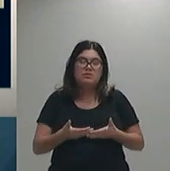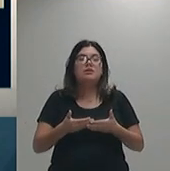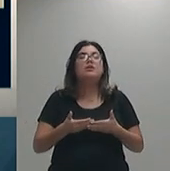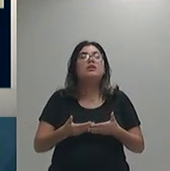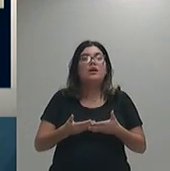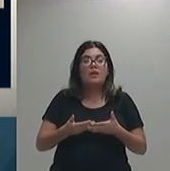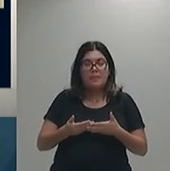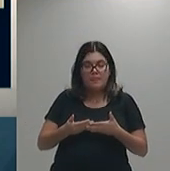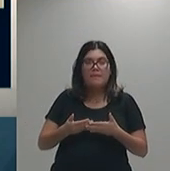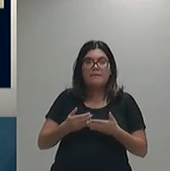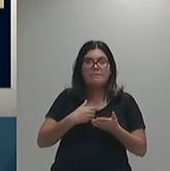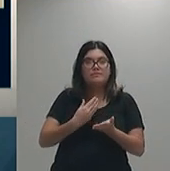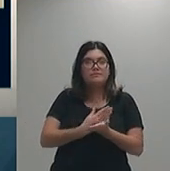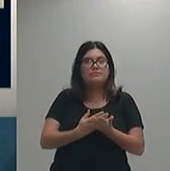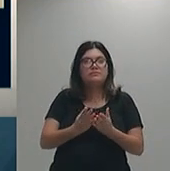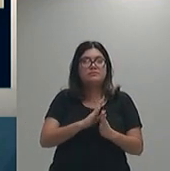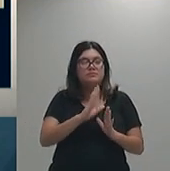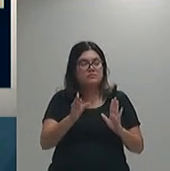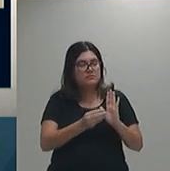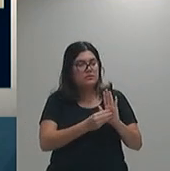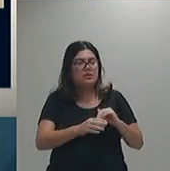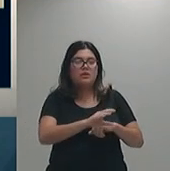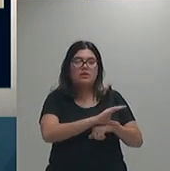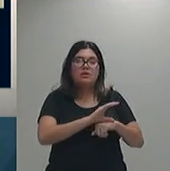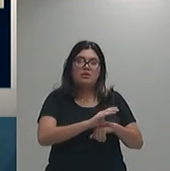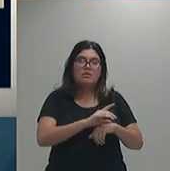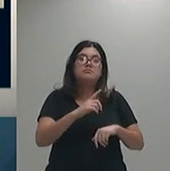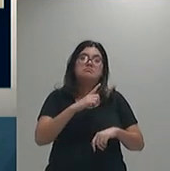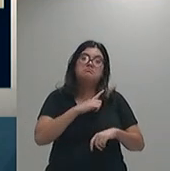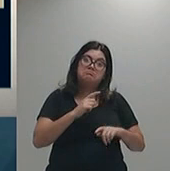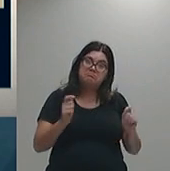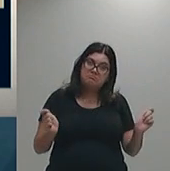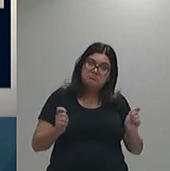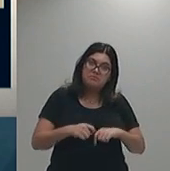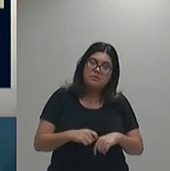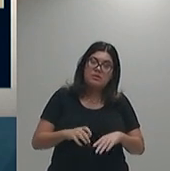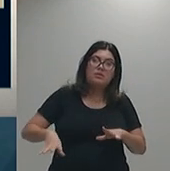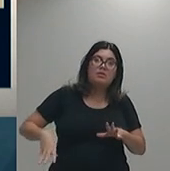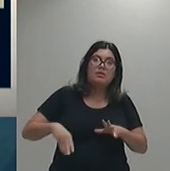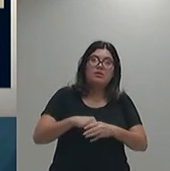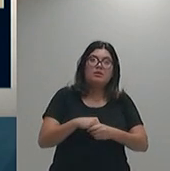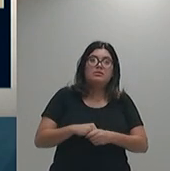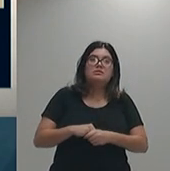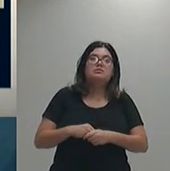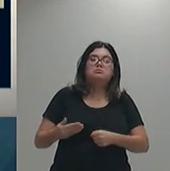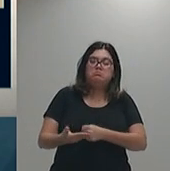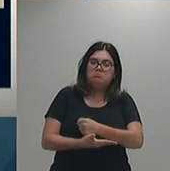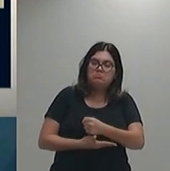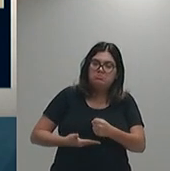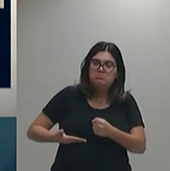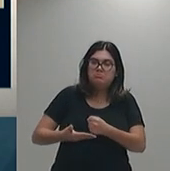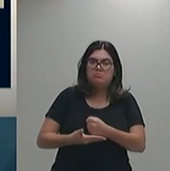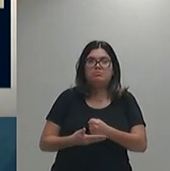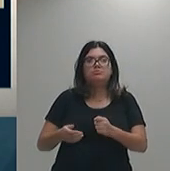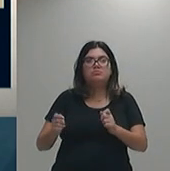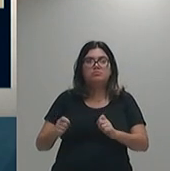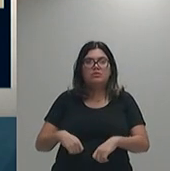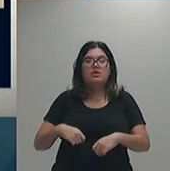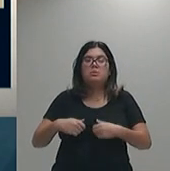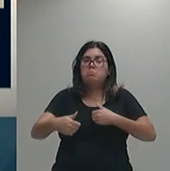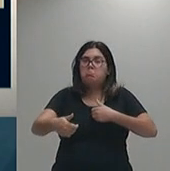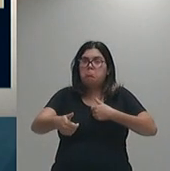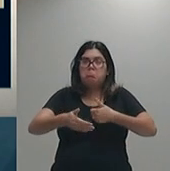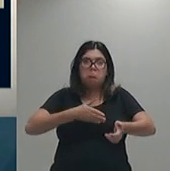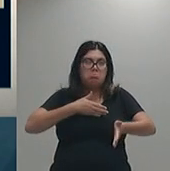a letra da Constituição é competente para compor conflitos de competência entre quaisquer